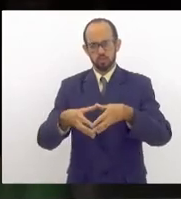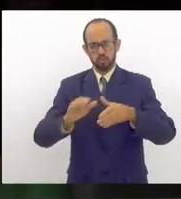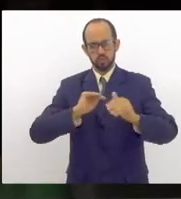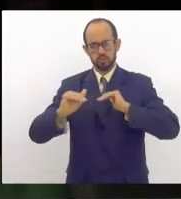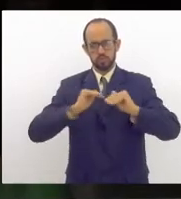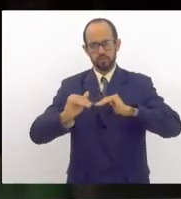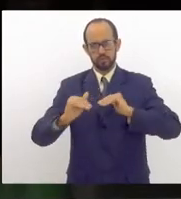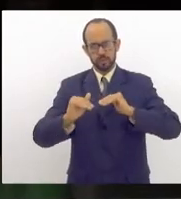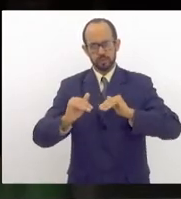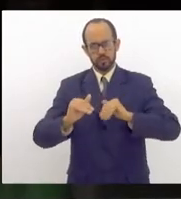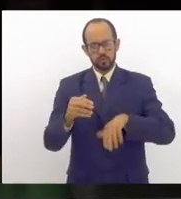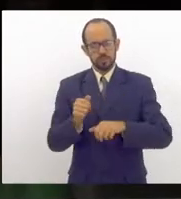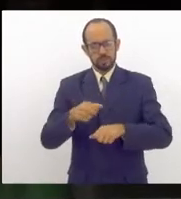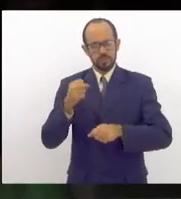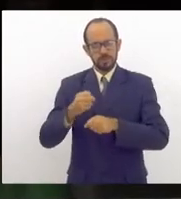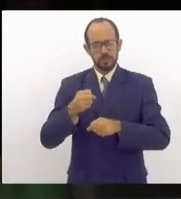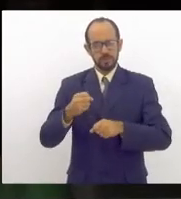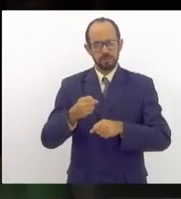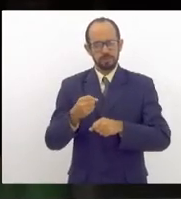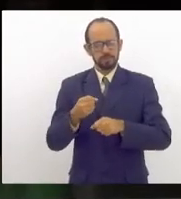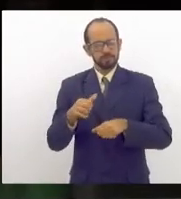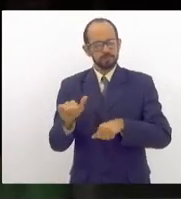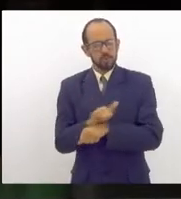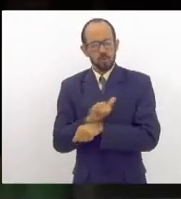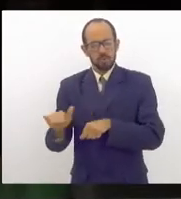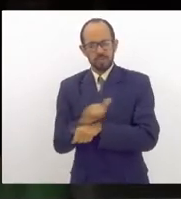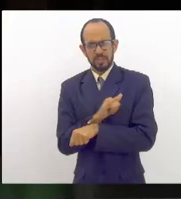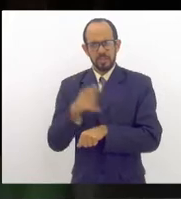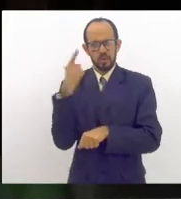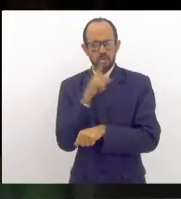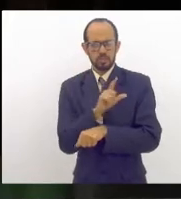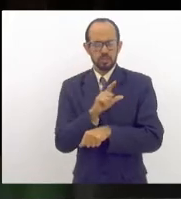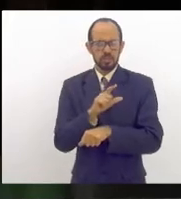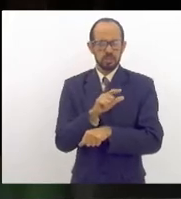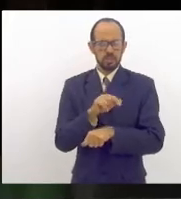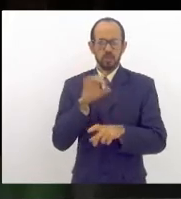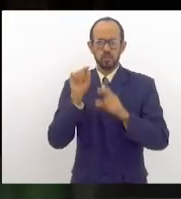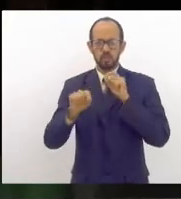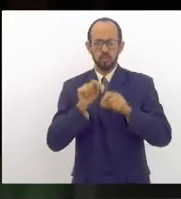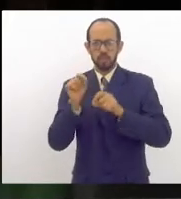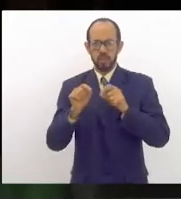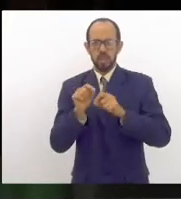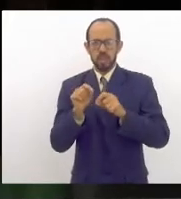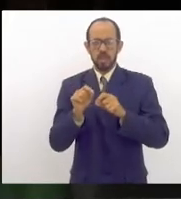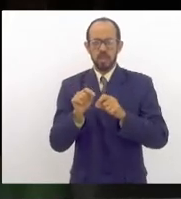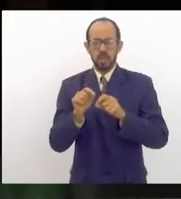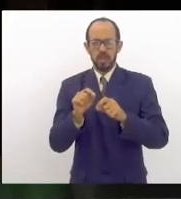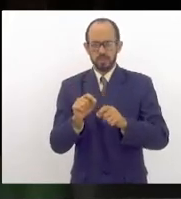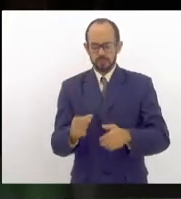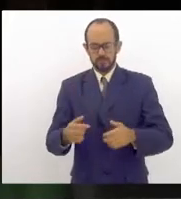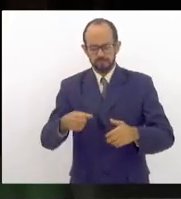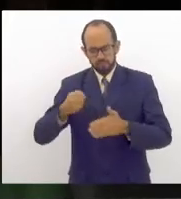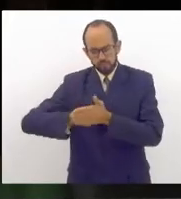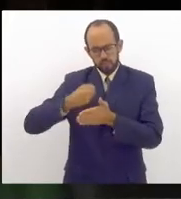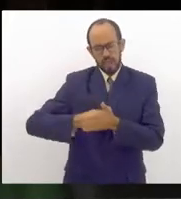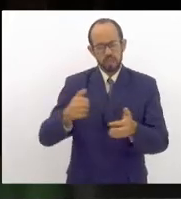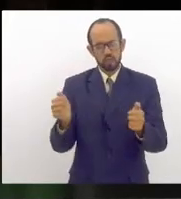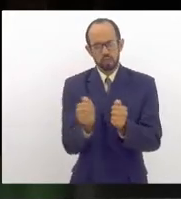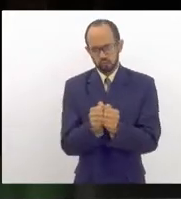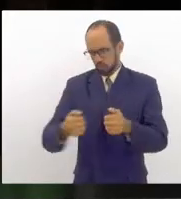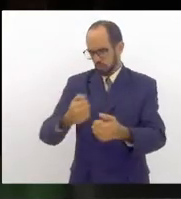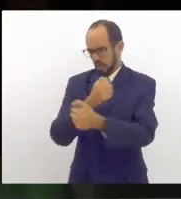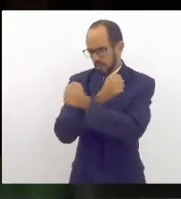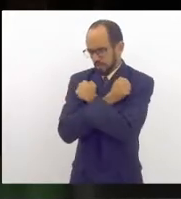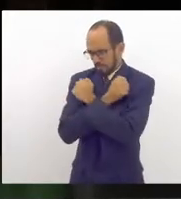buscaram a comissão como um canal para conseguirem vocalizar também frutas estão um grande abraço